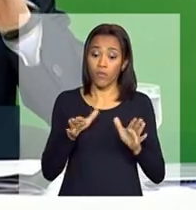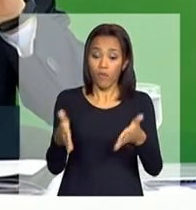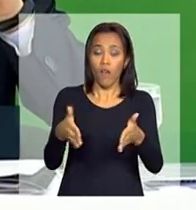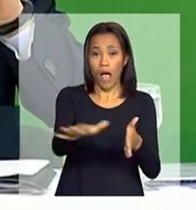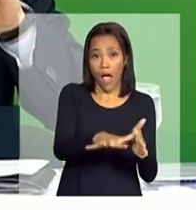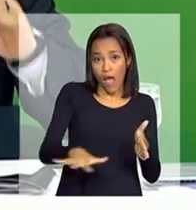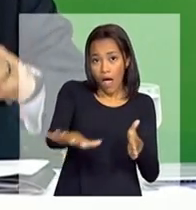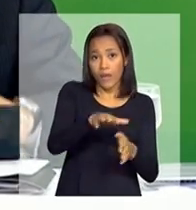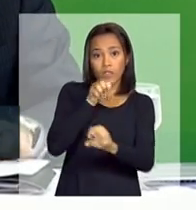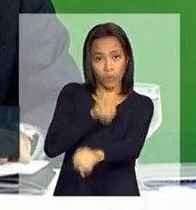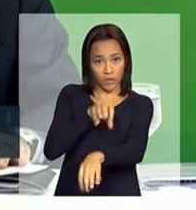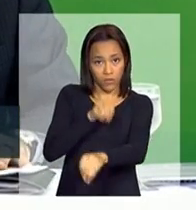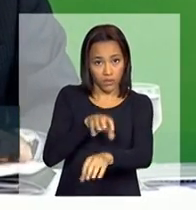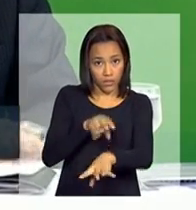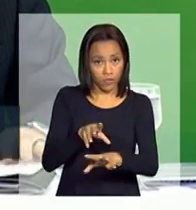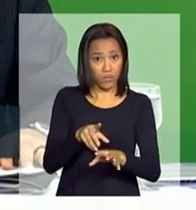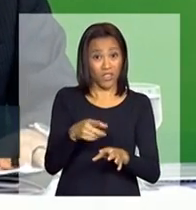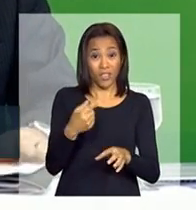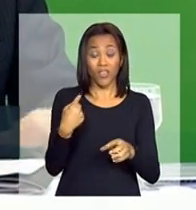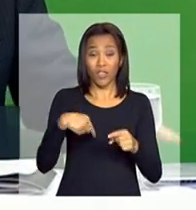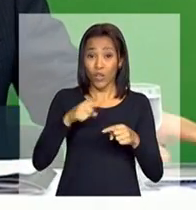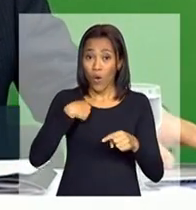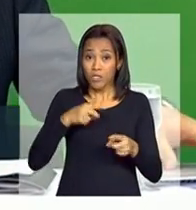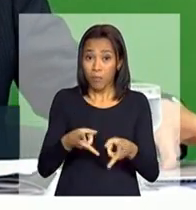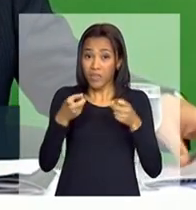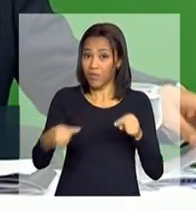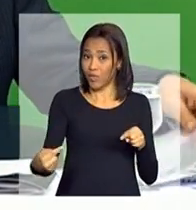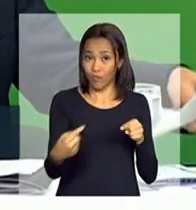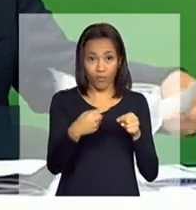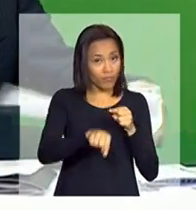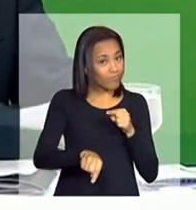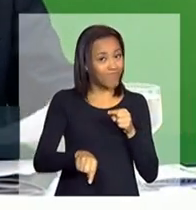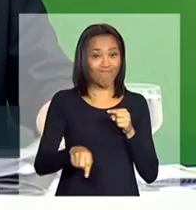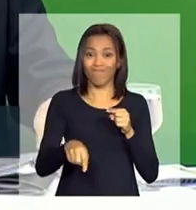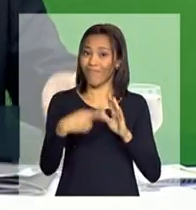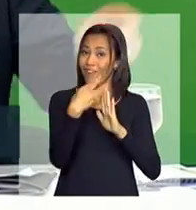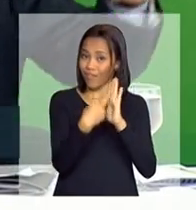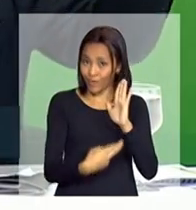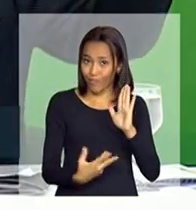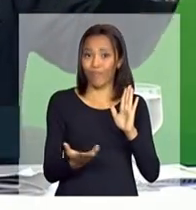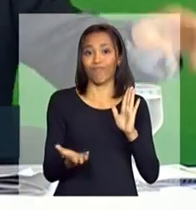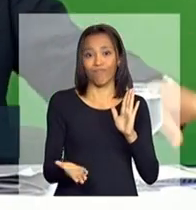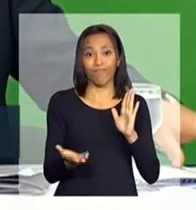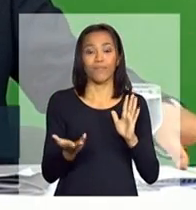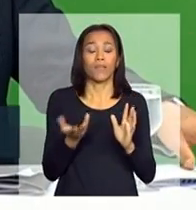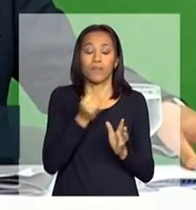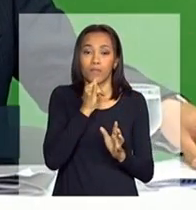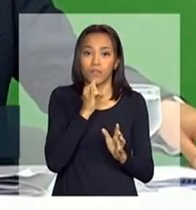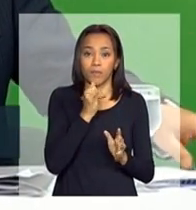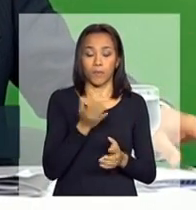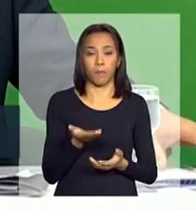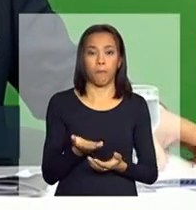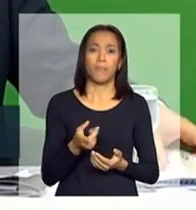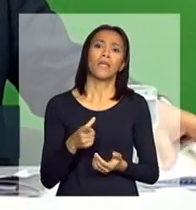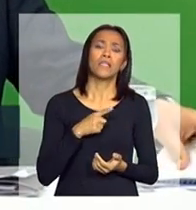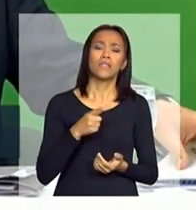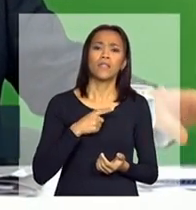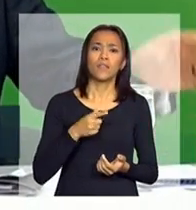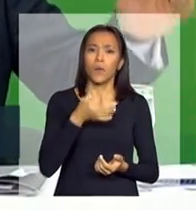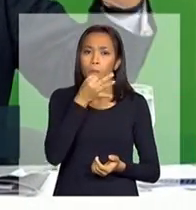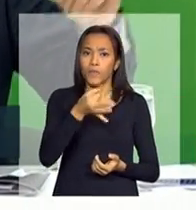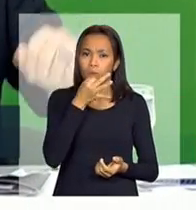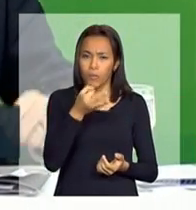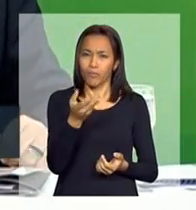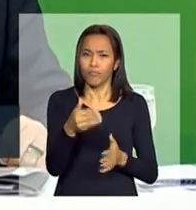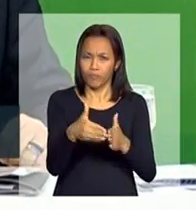identificamos uma inconsistência importante do do do indicador ali tem os comentários